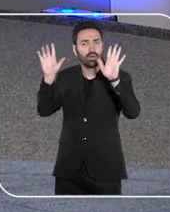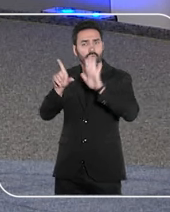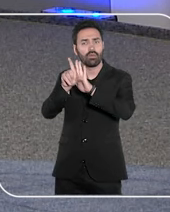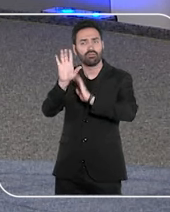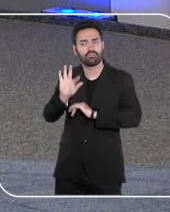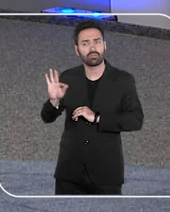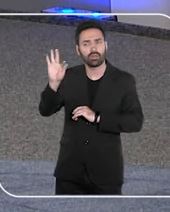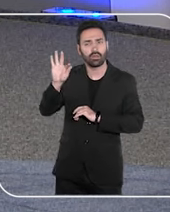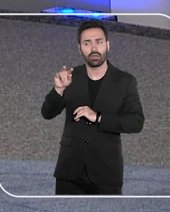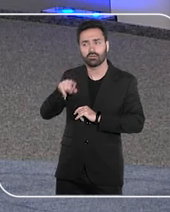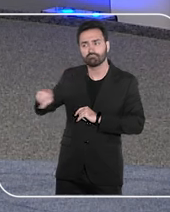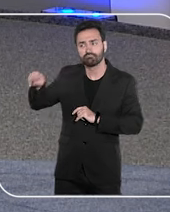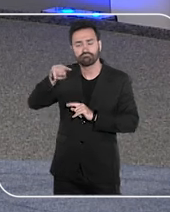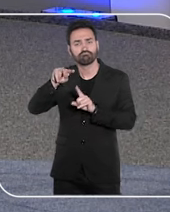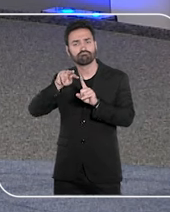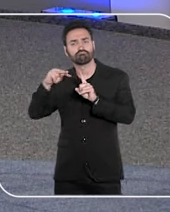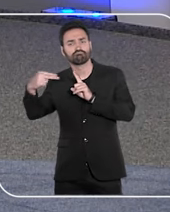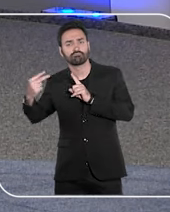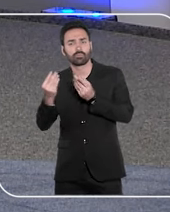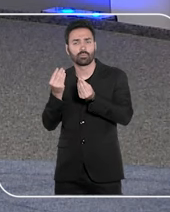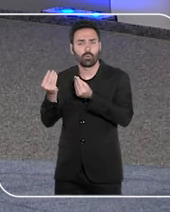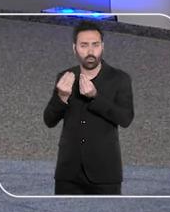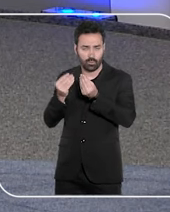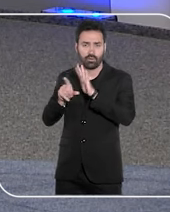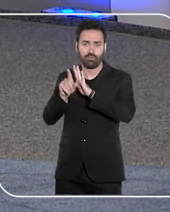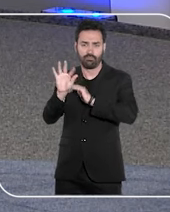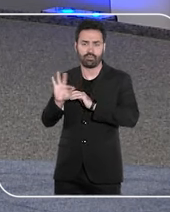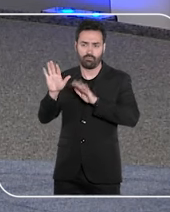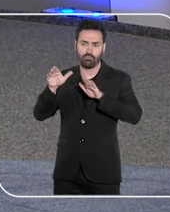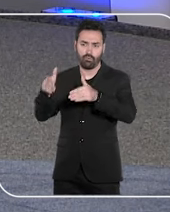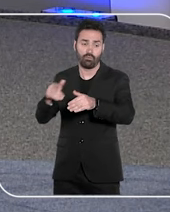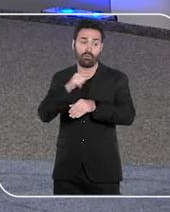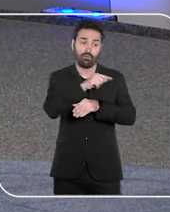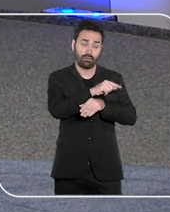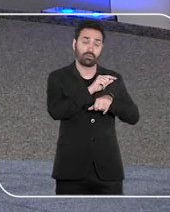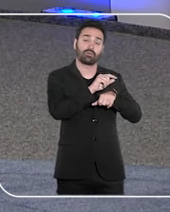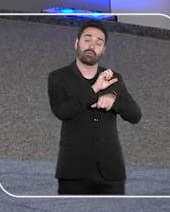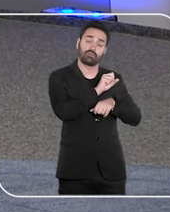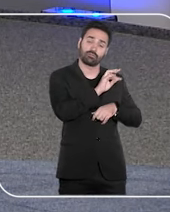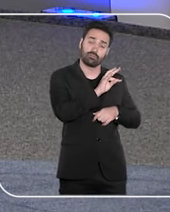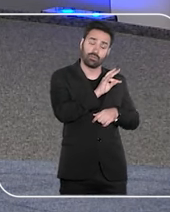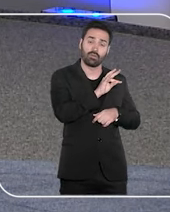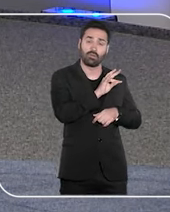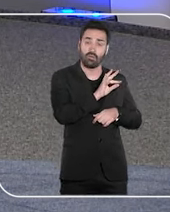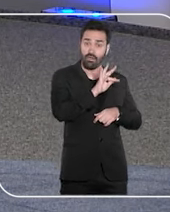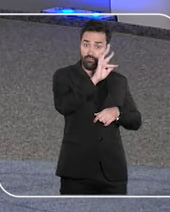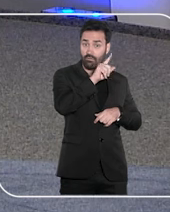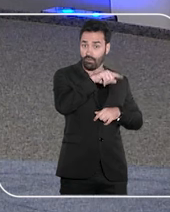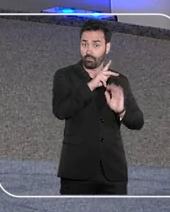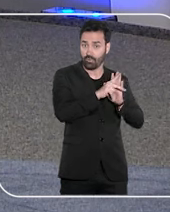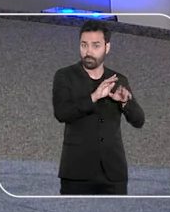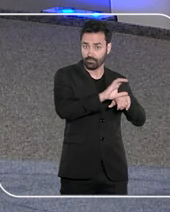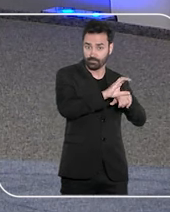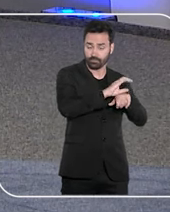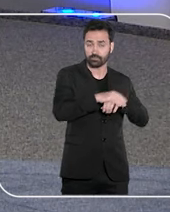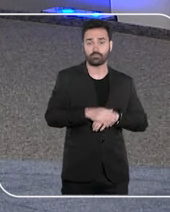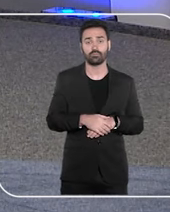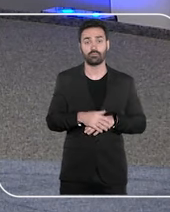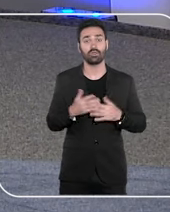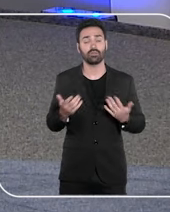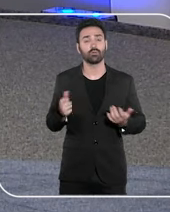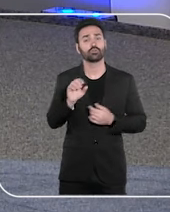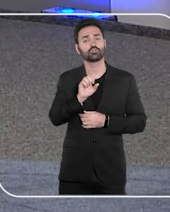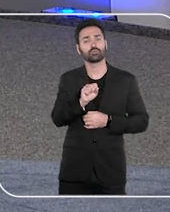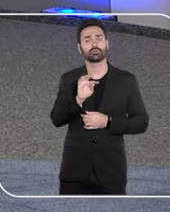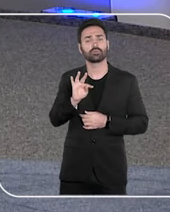Perfeitamente. Agora, para a gente ouvir também o ministro Moura Ribeiro, e com a criação do Superior Tribunal de Justiça, ministro, por que não se